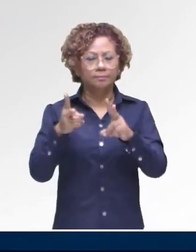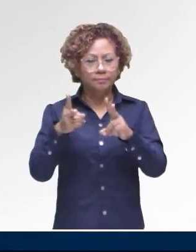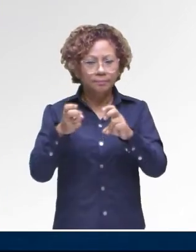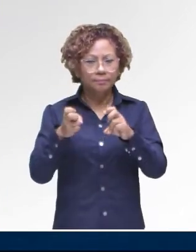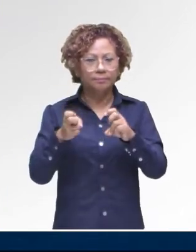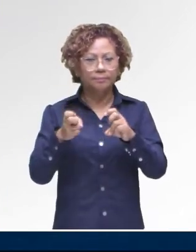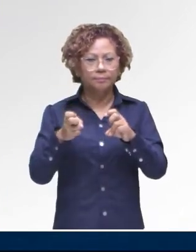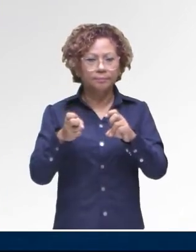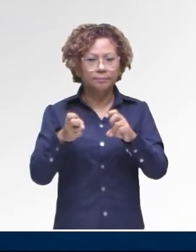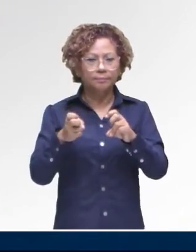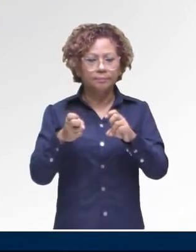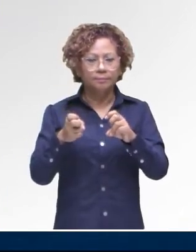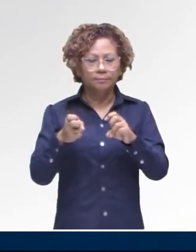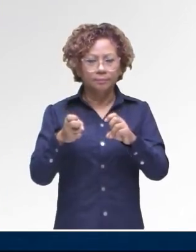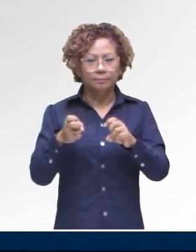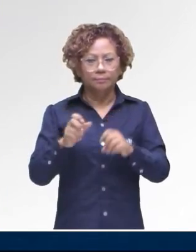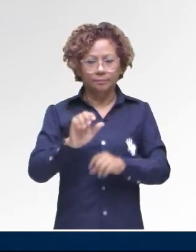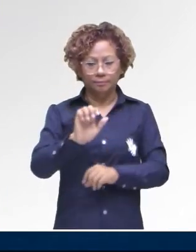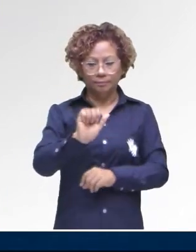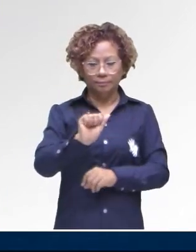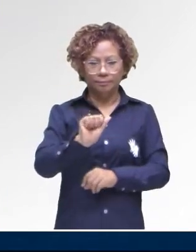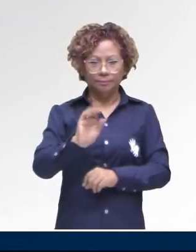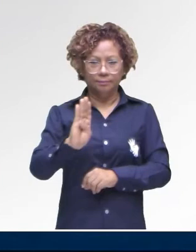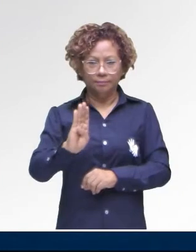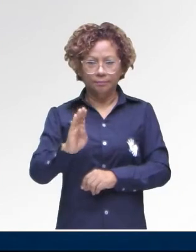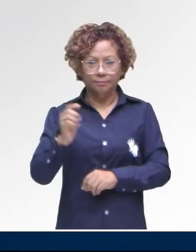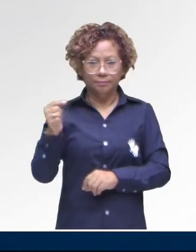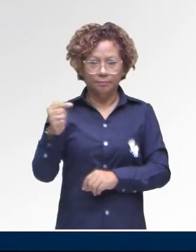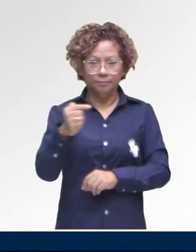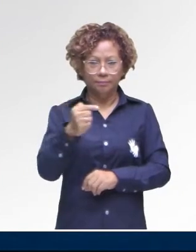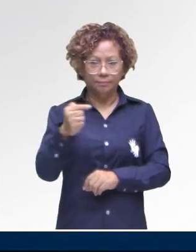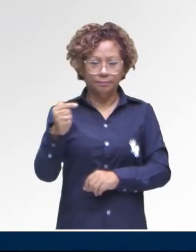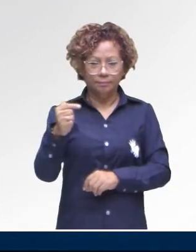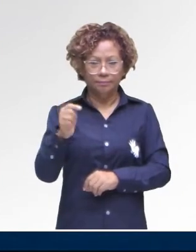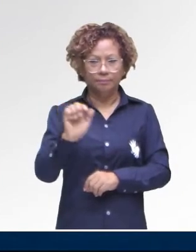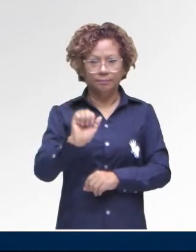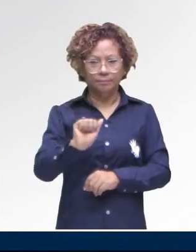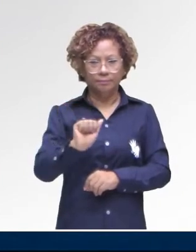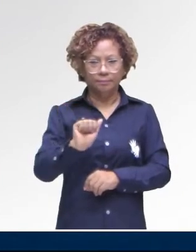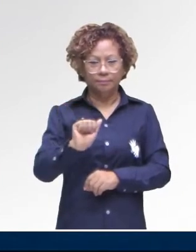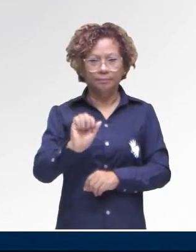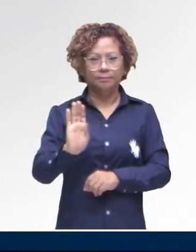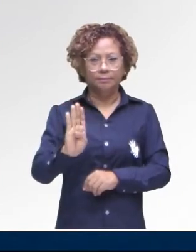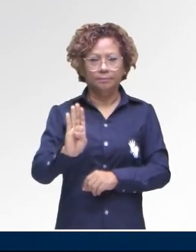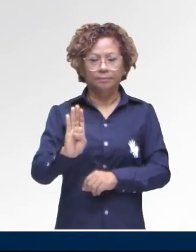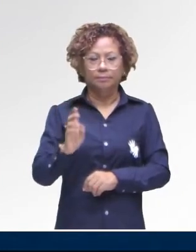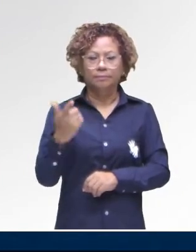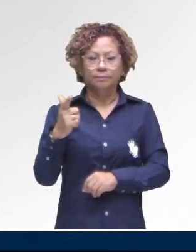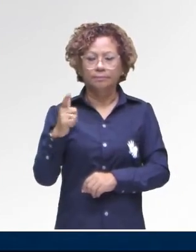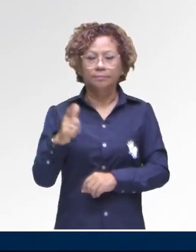final. Notação. A, B. Vejam aqui que nós temos aqui